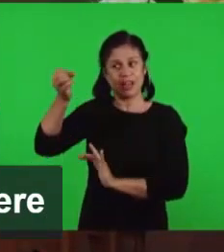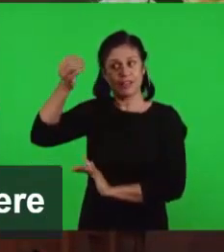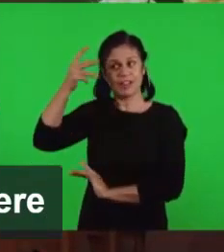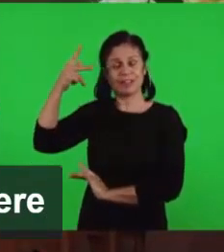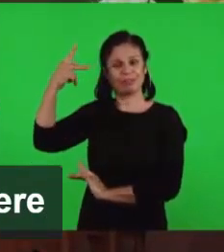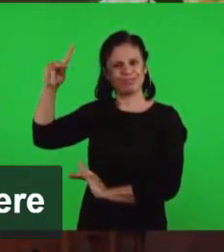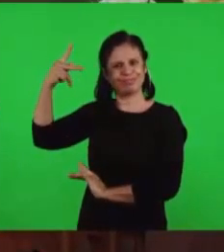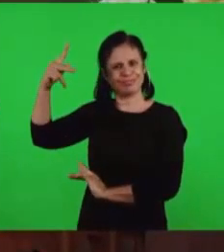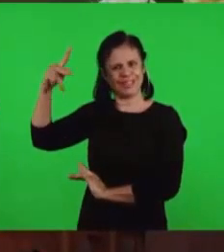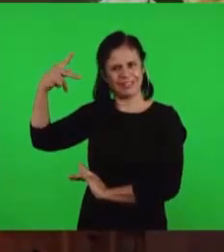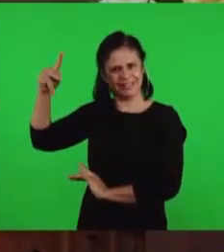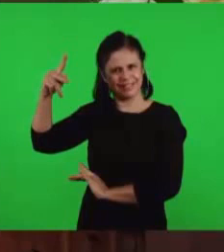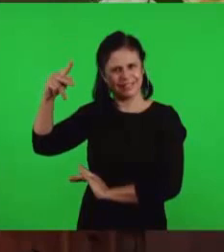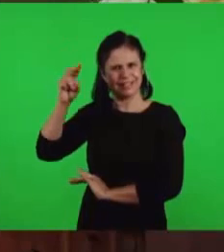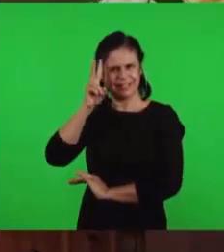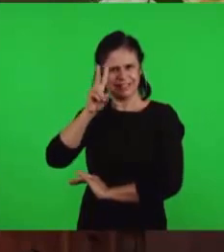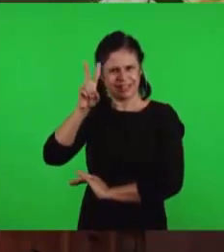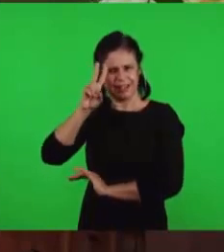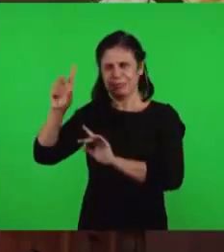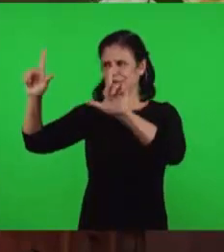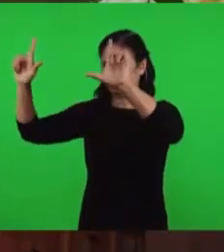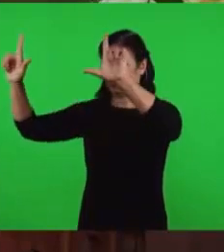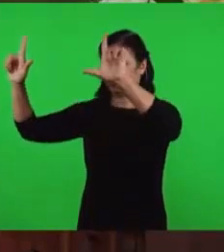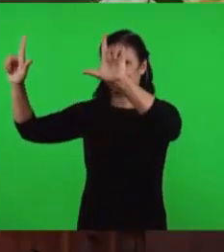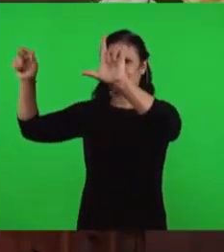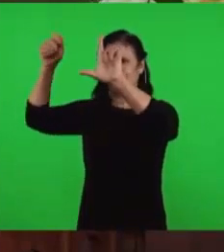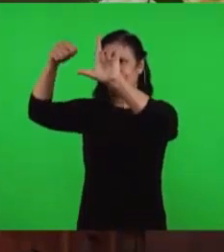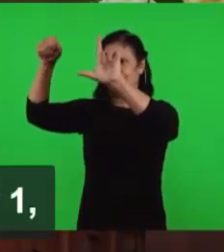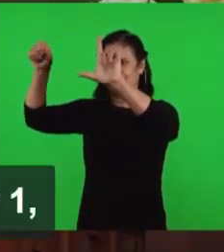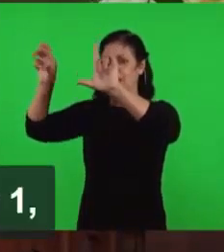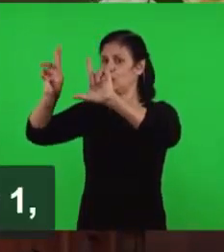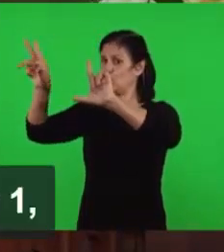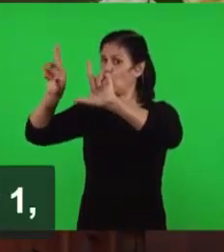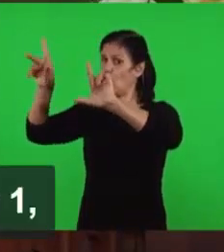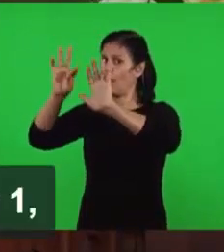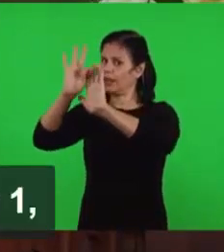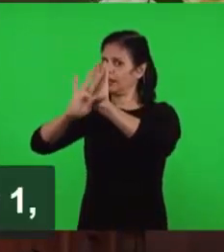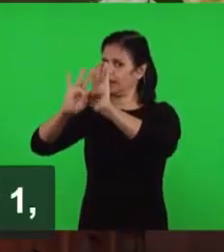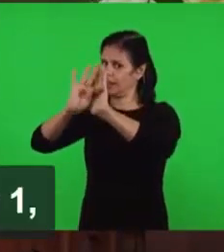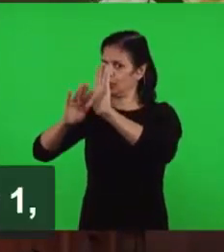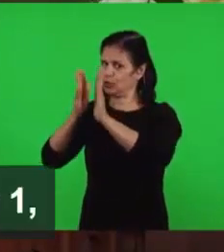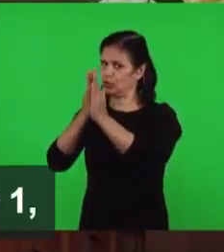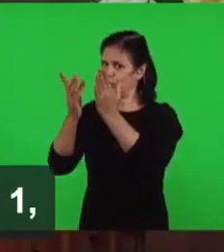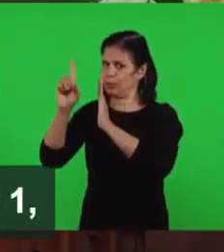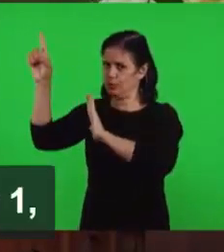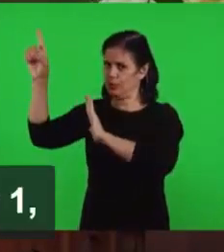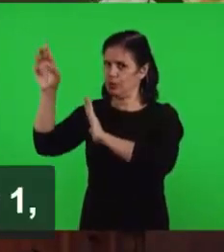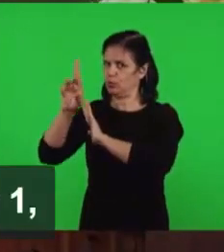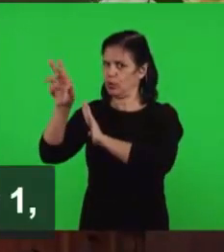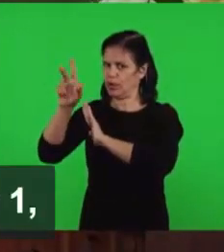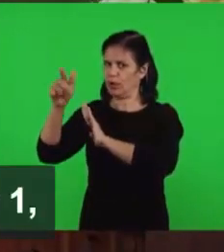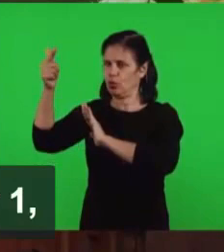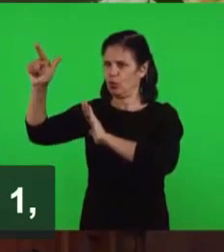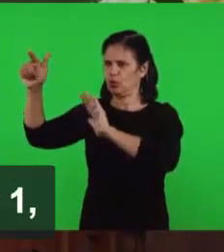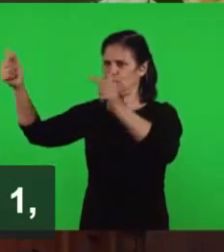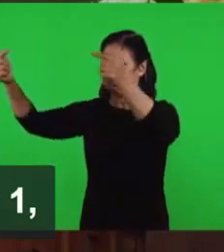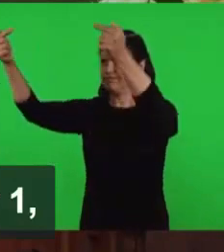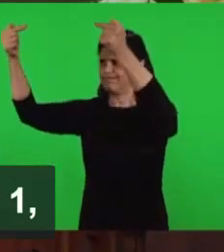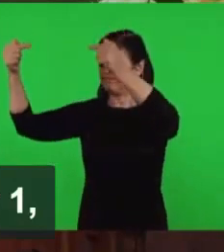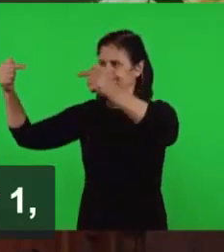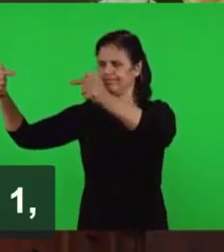foi mencionado aqui um escrito que não era o texto bíblico o texto bíblico desse escrito está aqui então